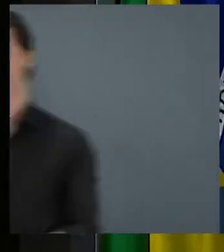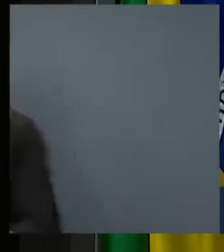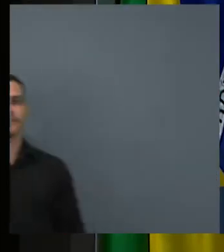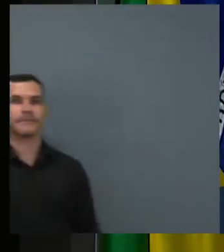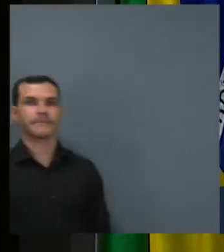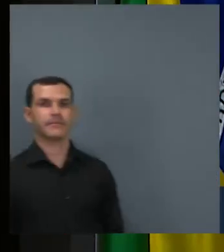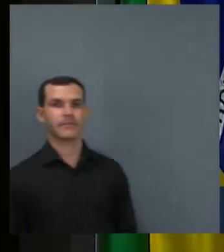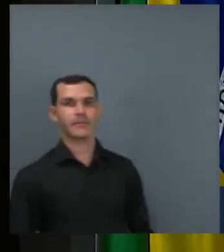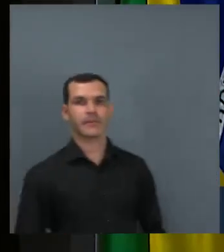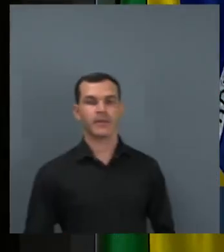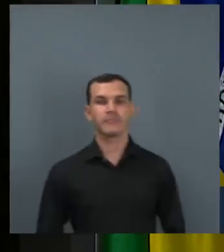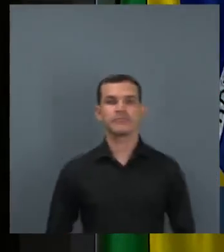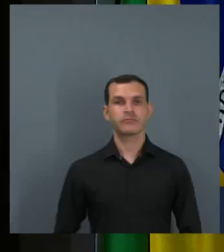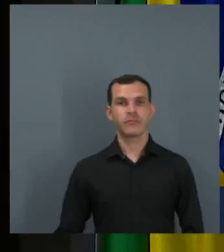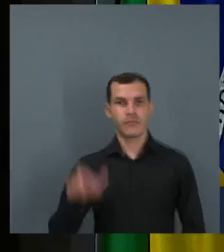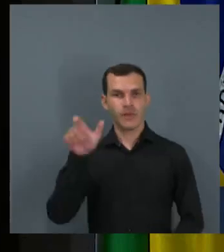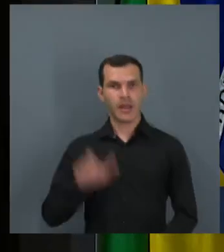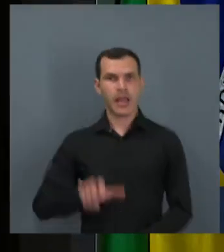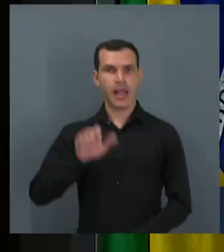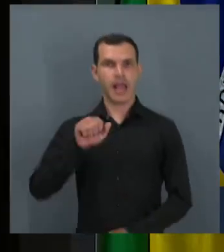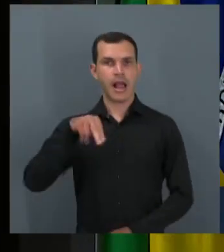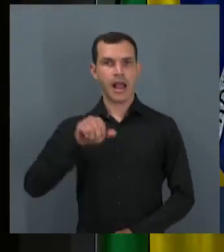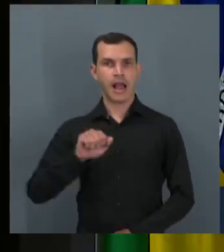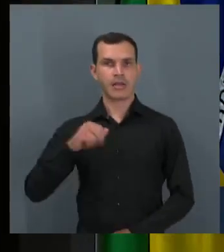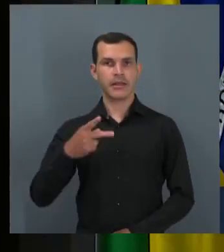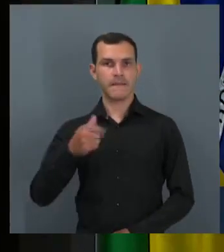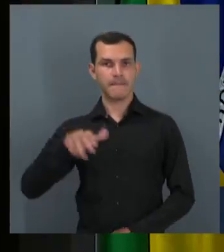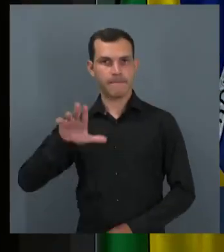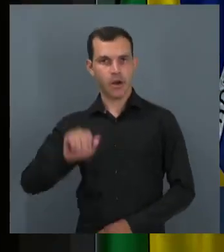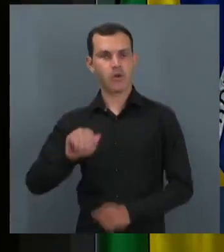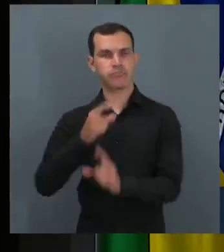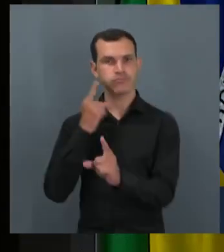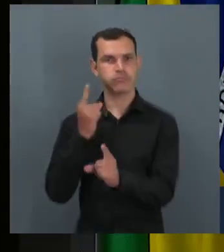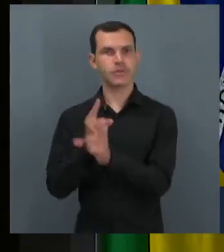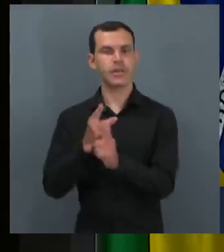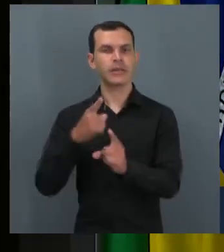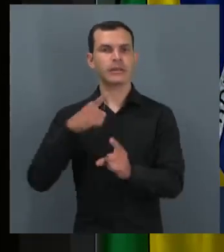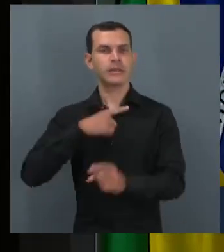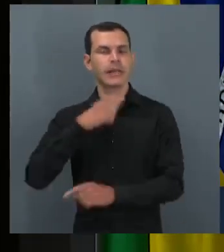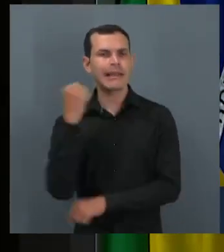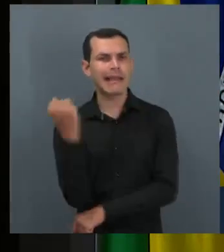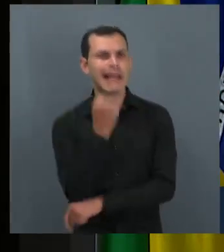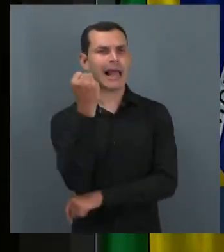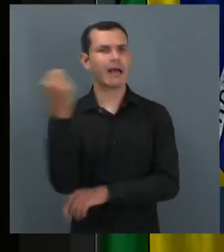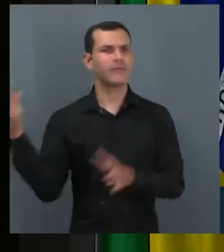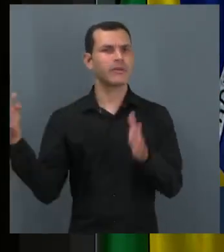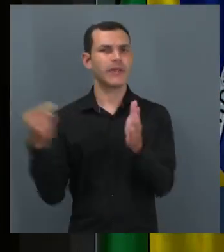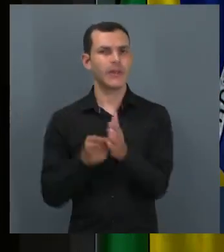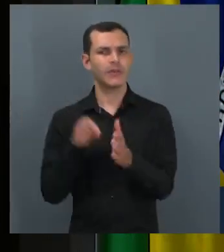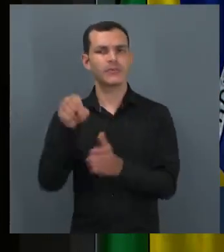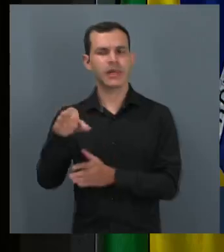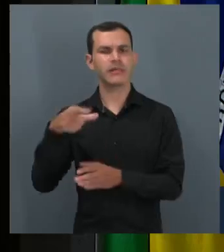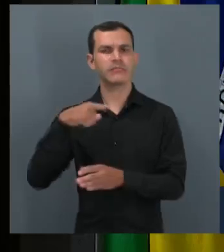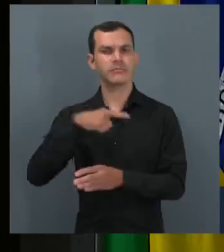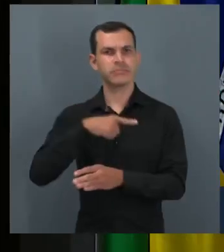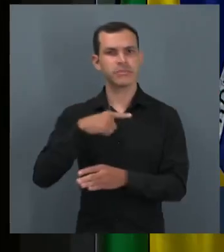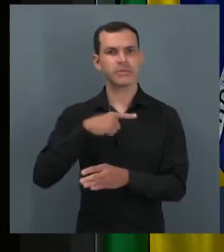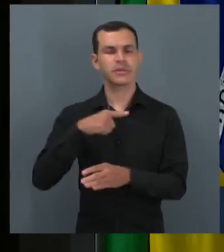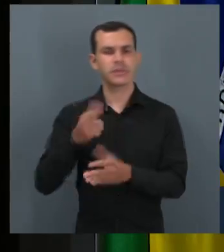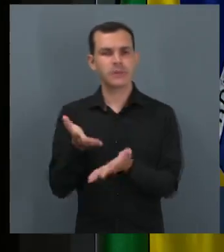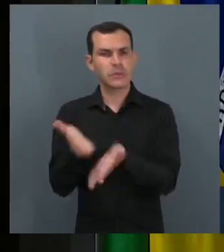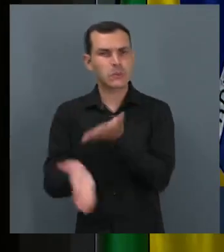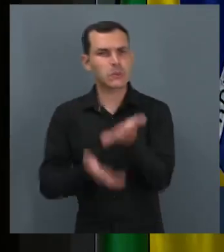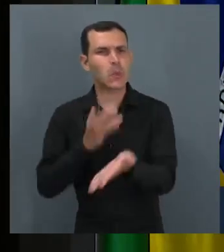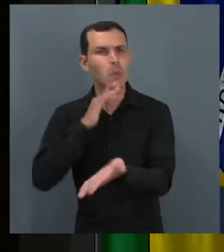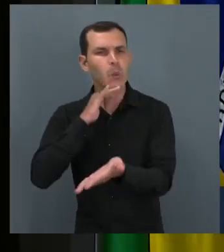que tem denunciado situações graves de maus tratos, inclusive tortura. E aqui, senhoras